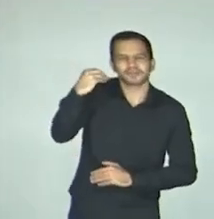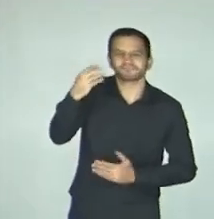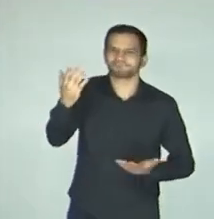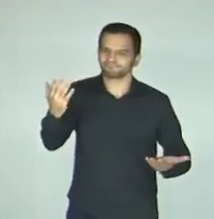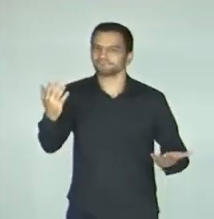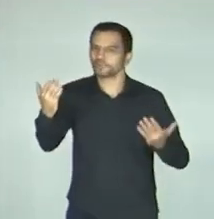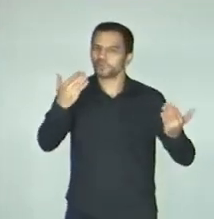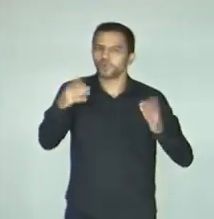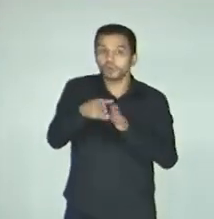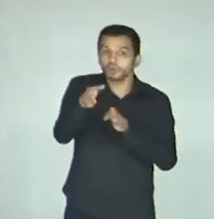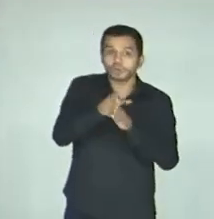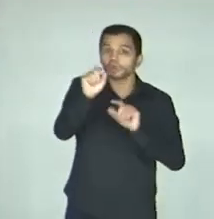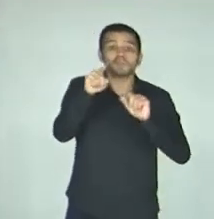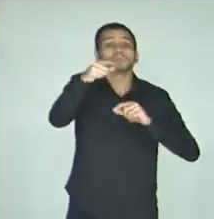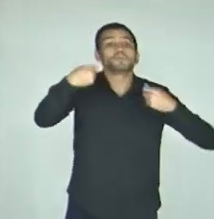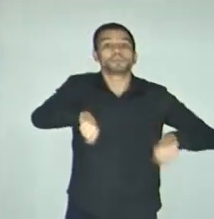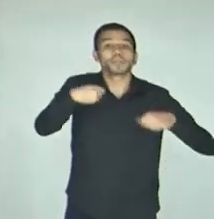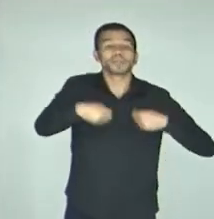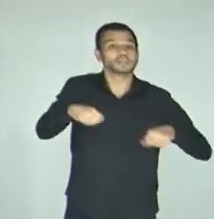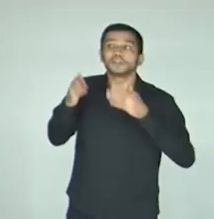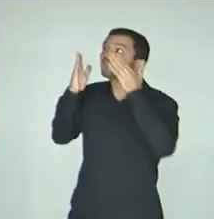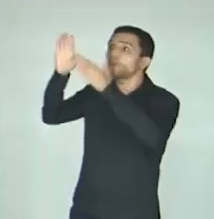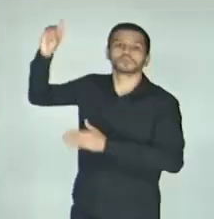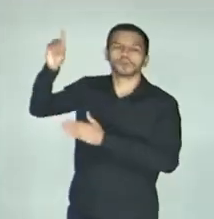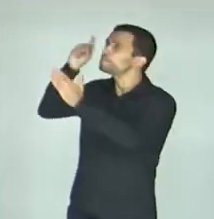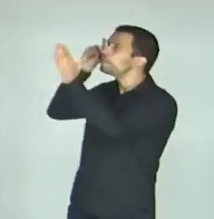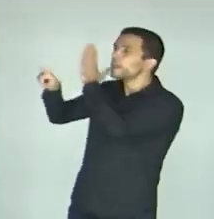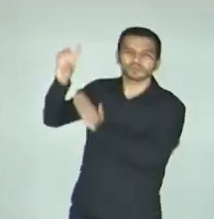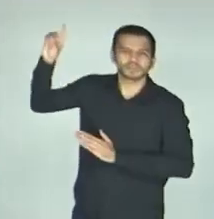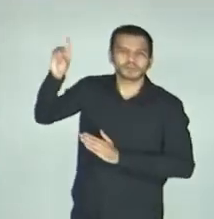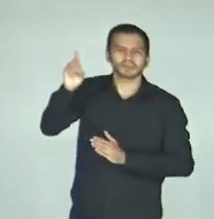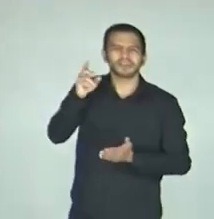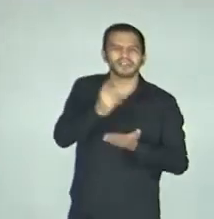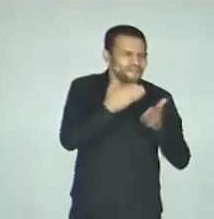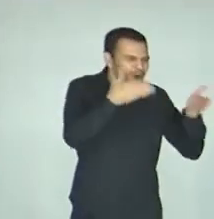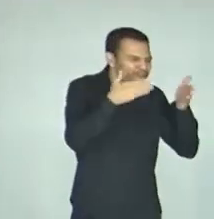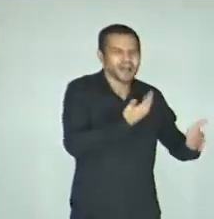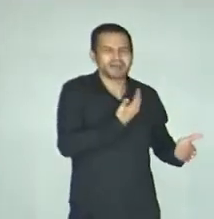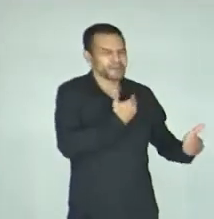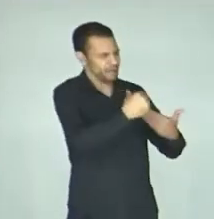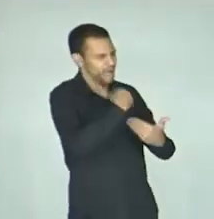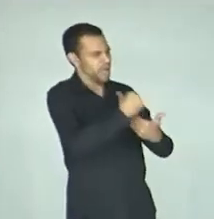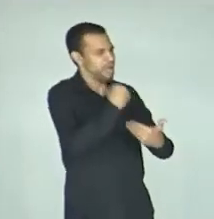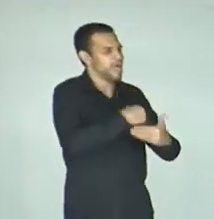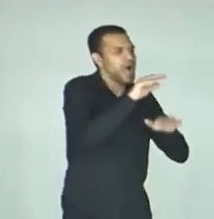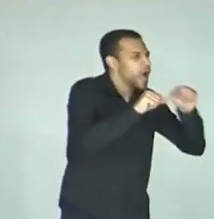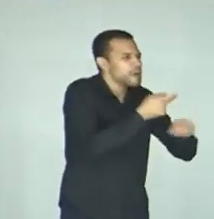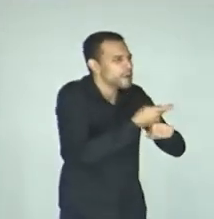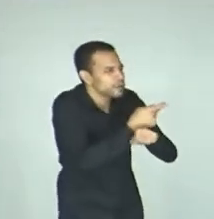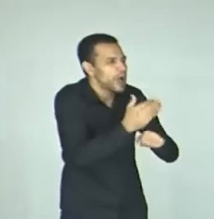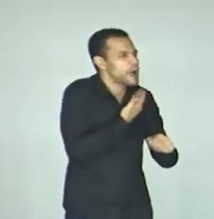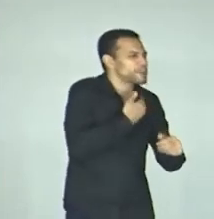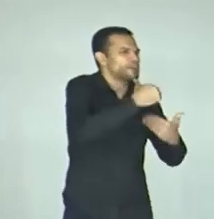conselhos alguns amigos Pergunte para Deus consulte a Deus leia a palavra de Deus veja se Deus